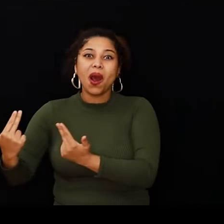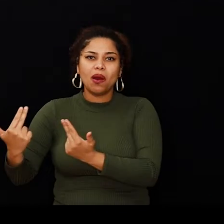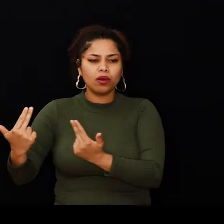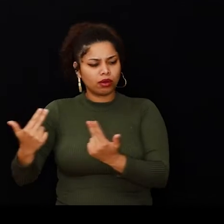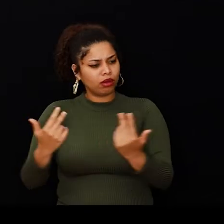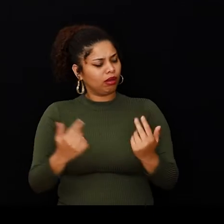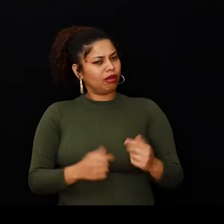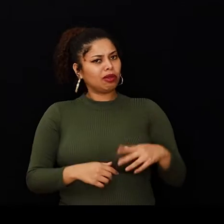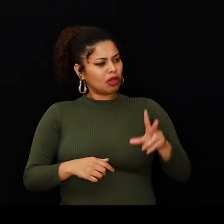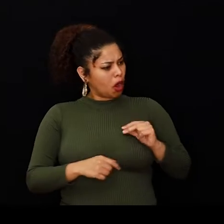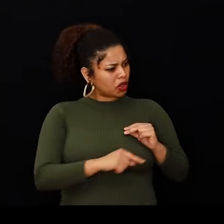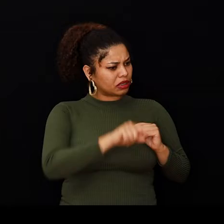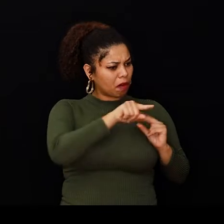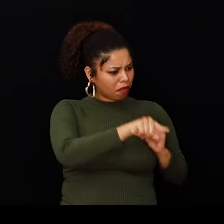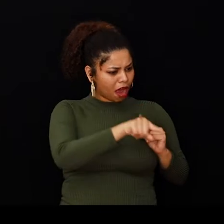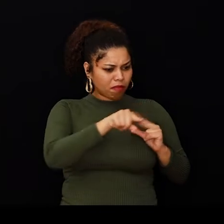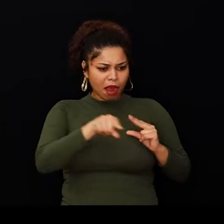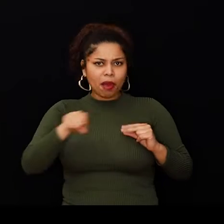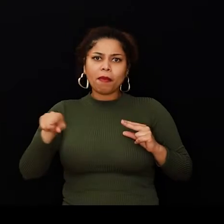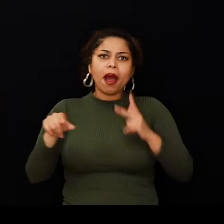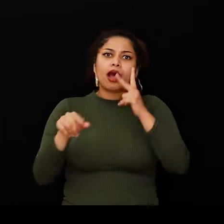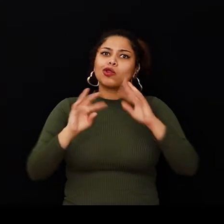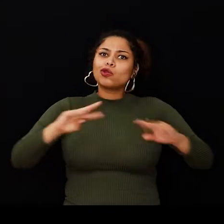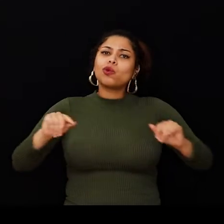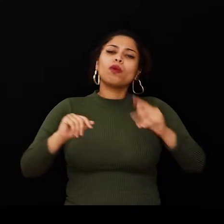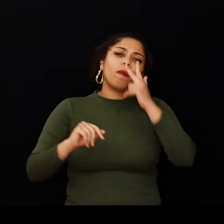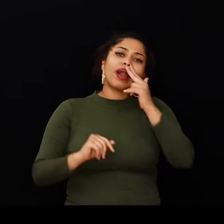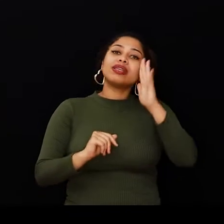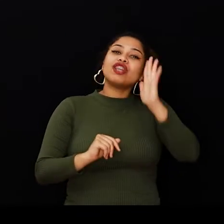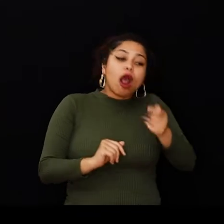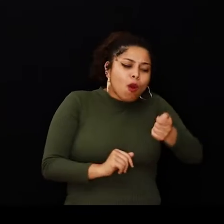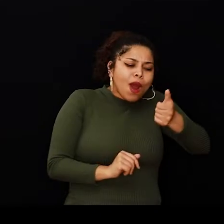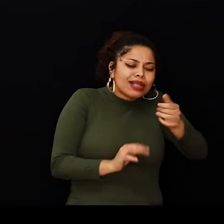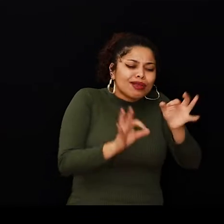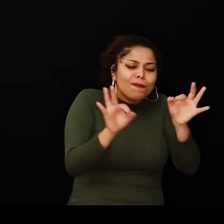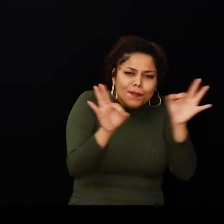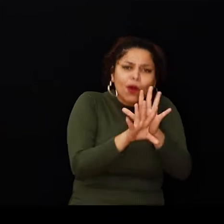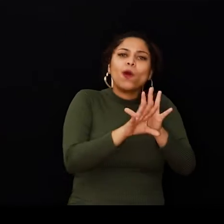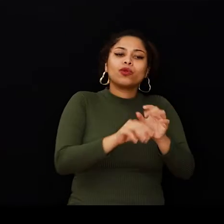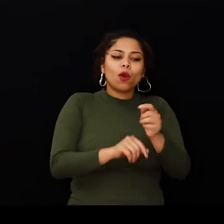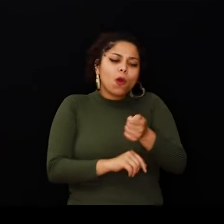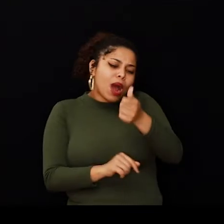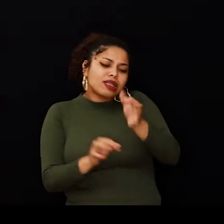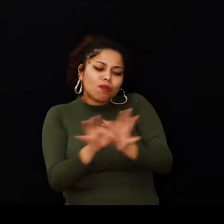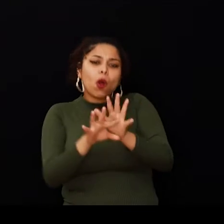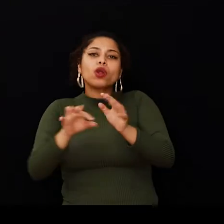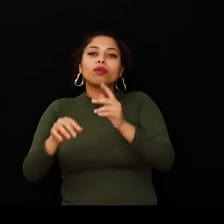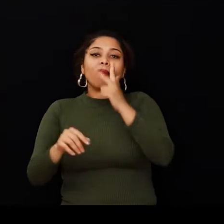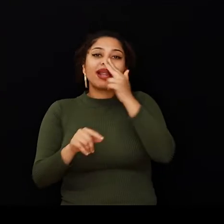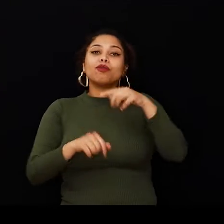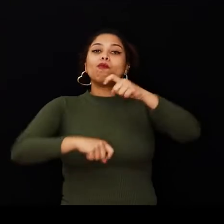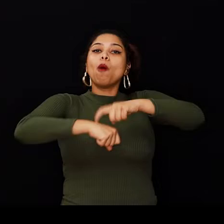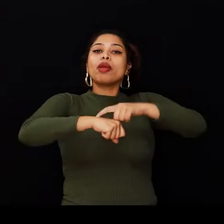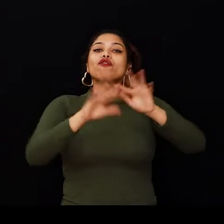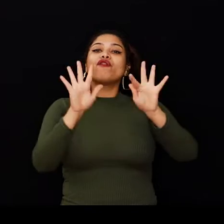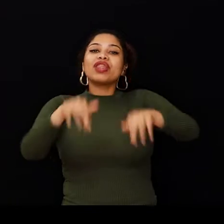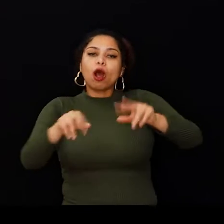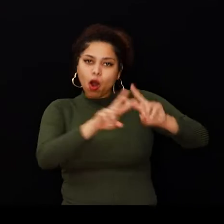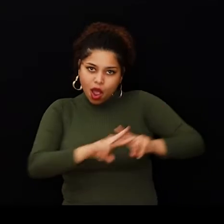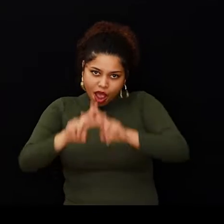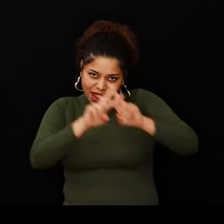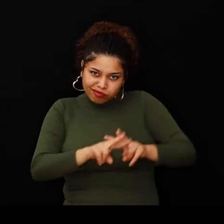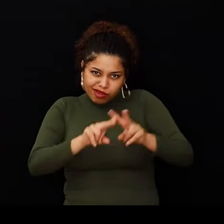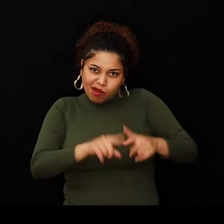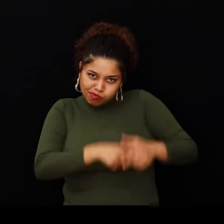Todos são manuscritos de uma etapa já quase final do trabalho, então, e também é interessante que para todos os casos